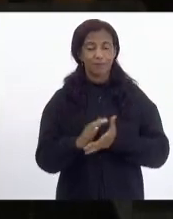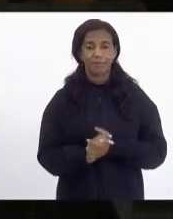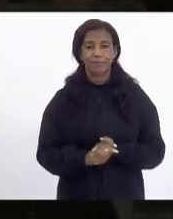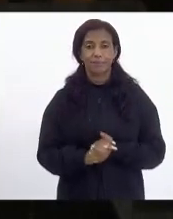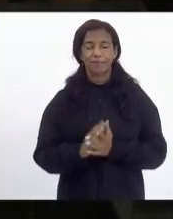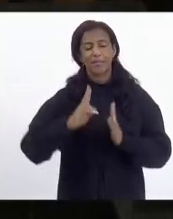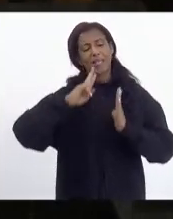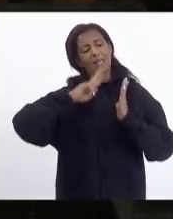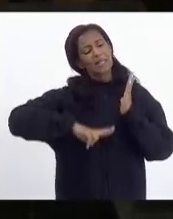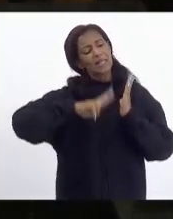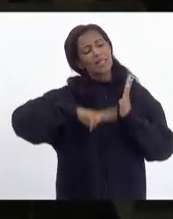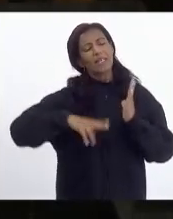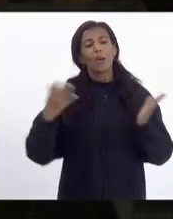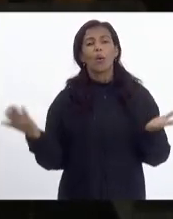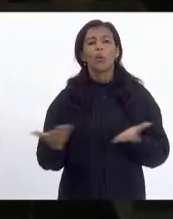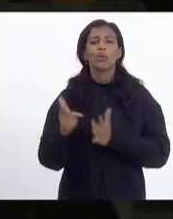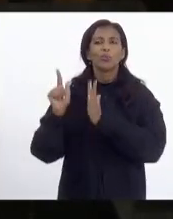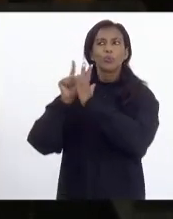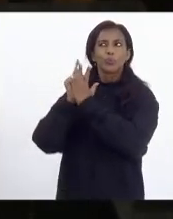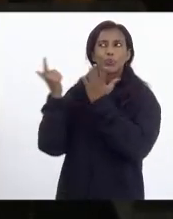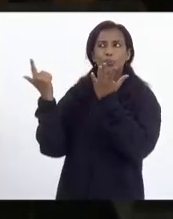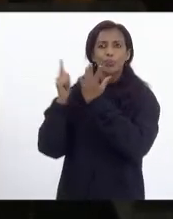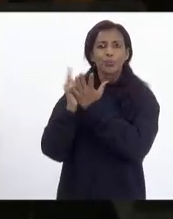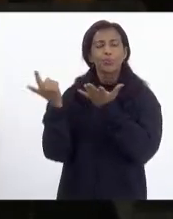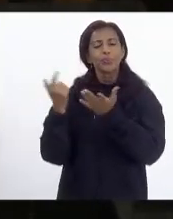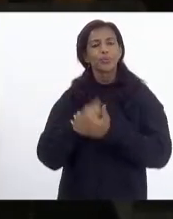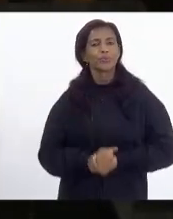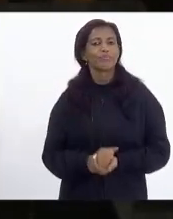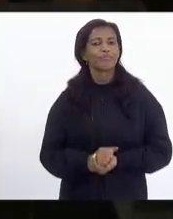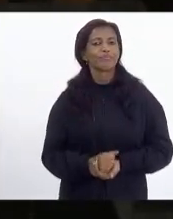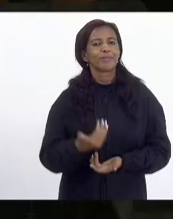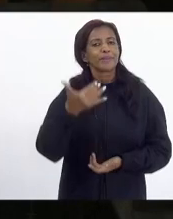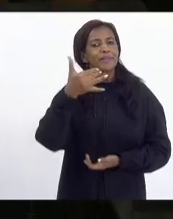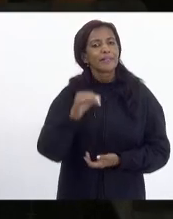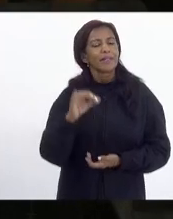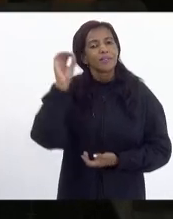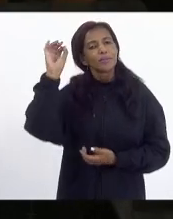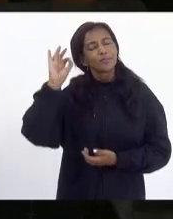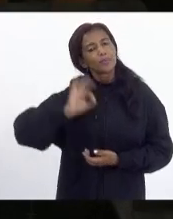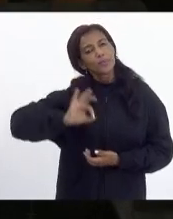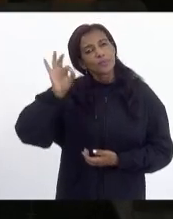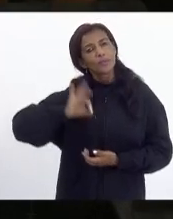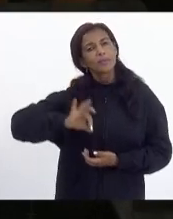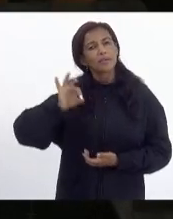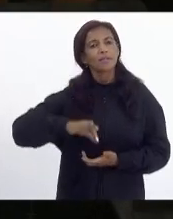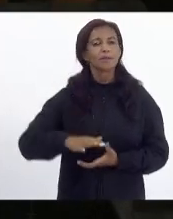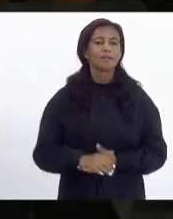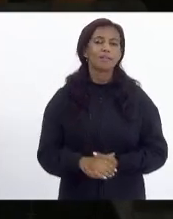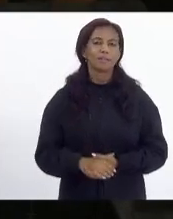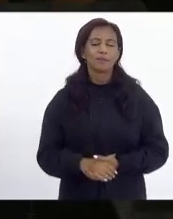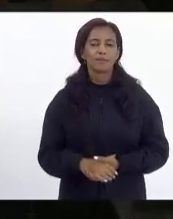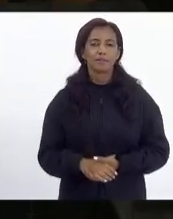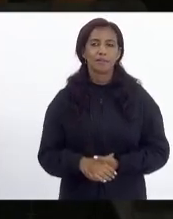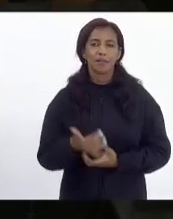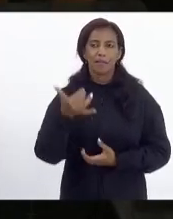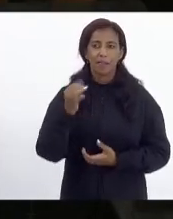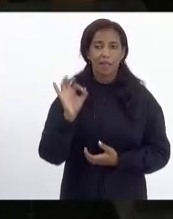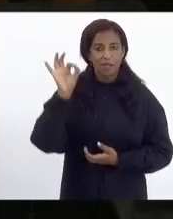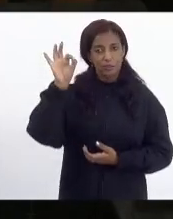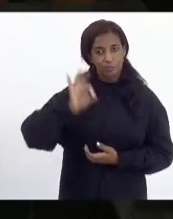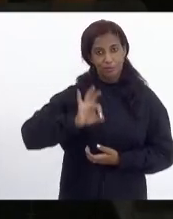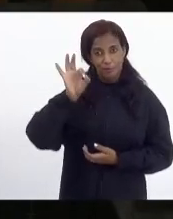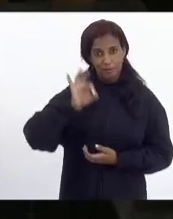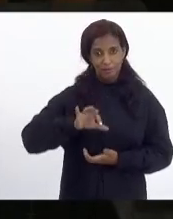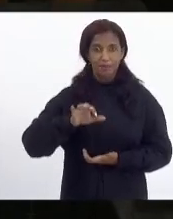Lia eu hoje meu jornais que dez porcento dez